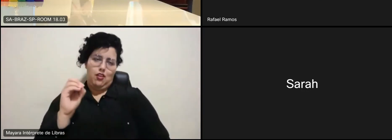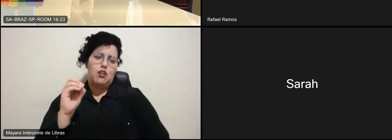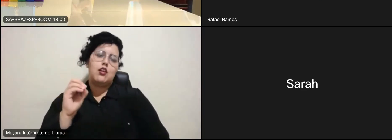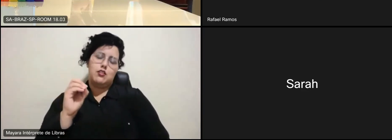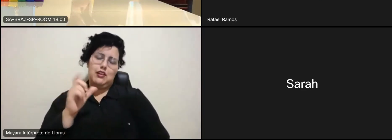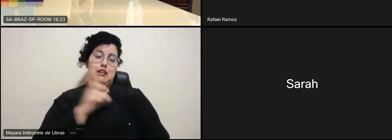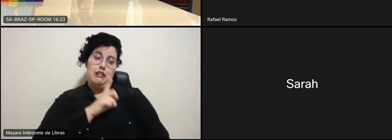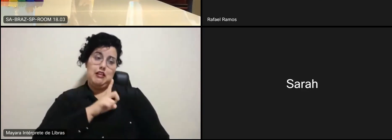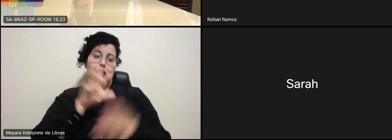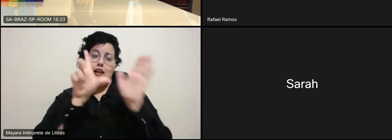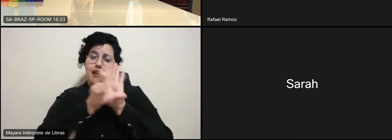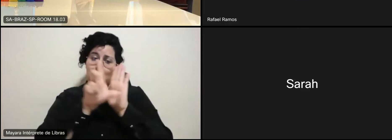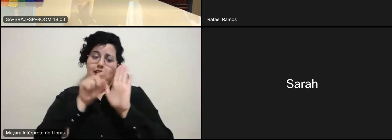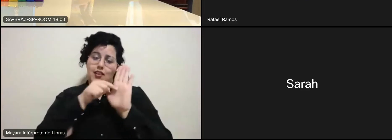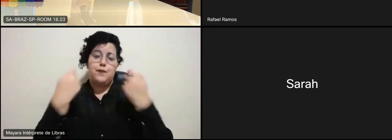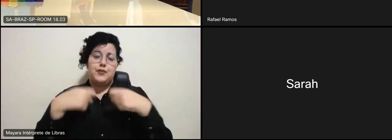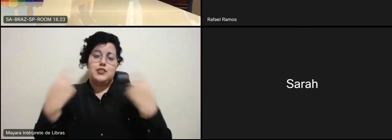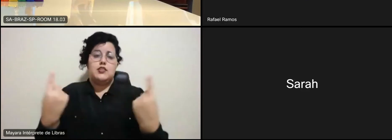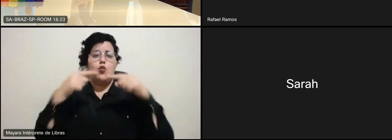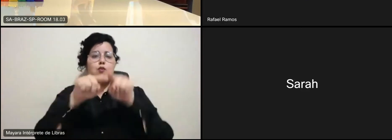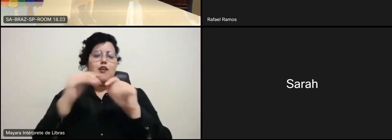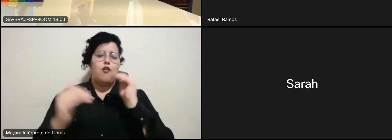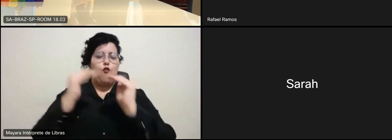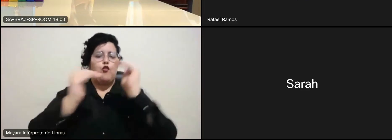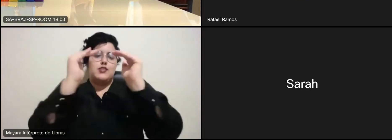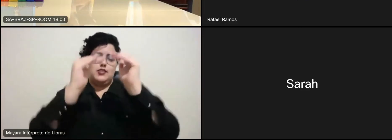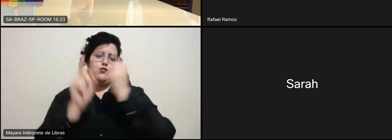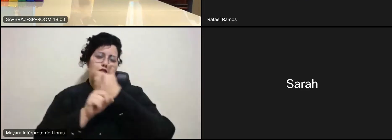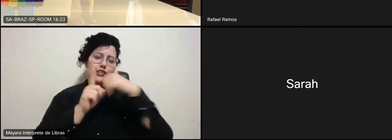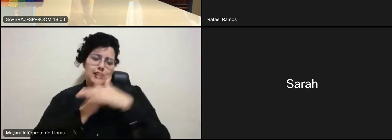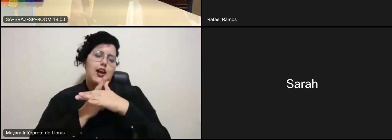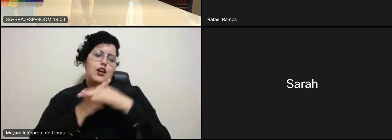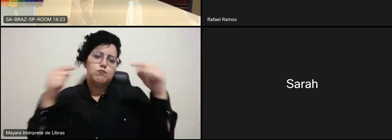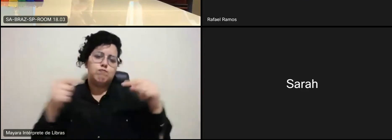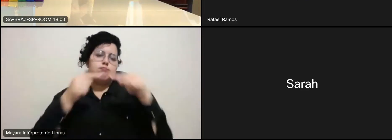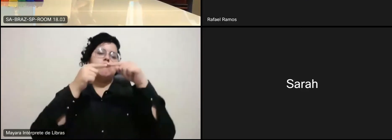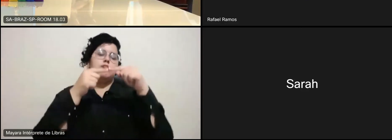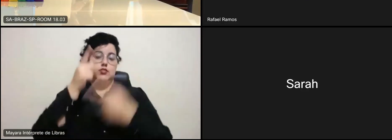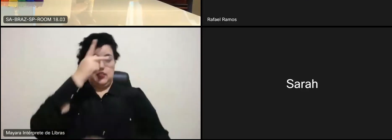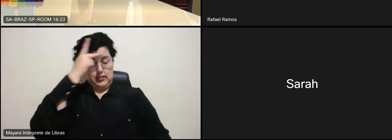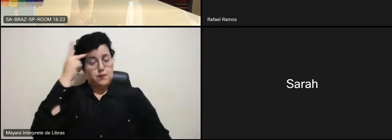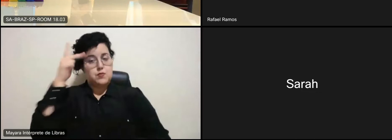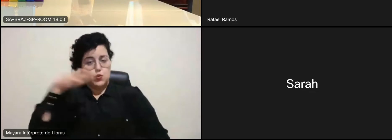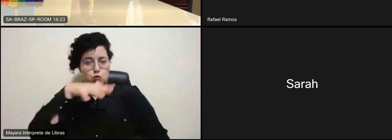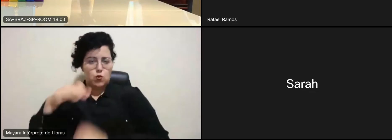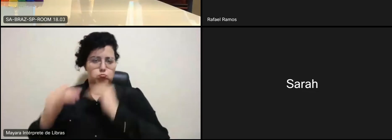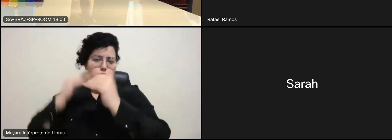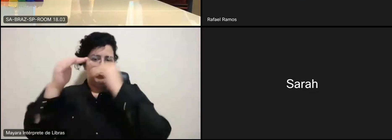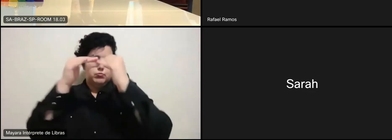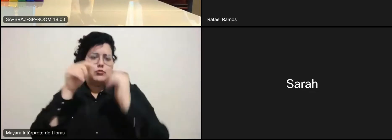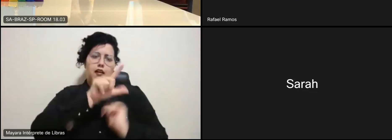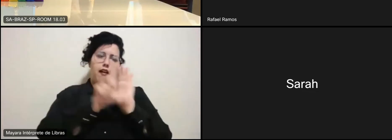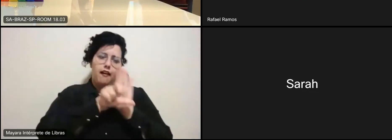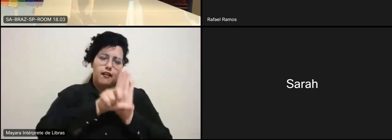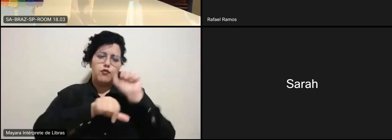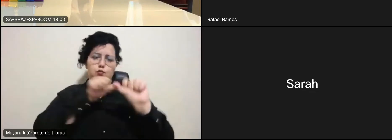lei deveria acompanhar a evolução da sociedade, né? À medida que a sociedade evolui, em tese, a lei, né,